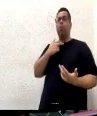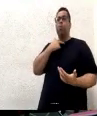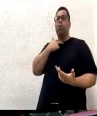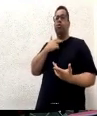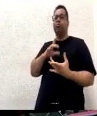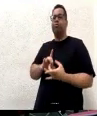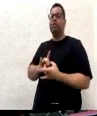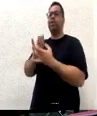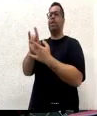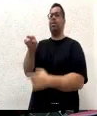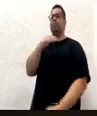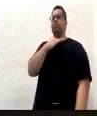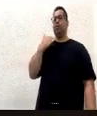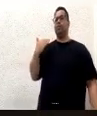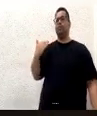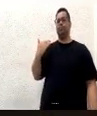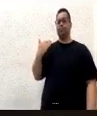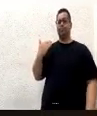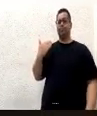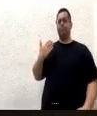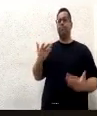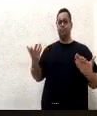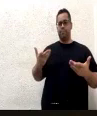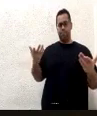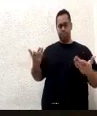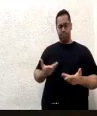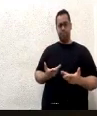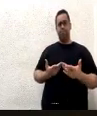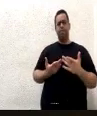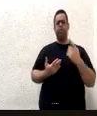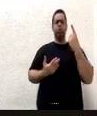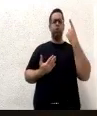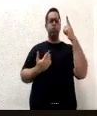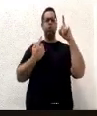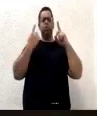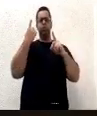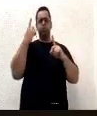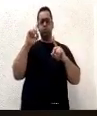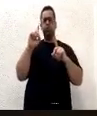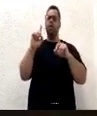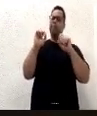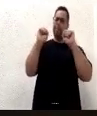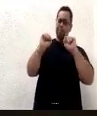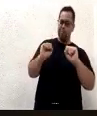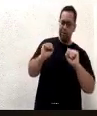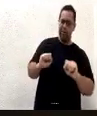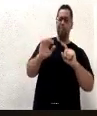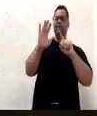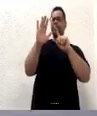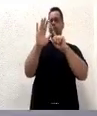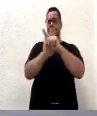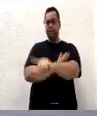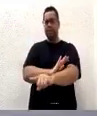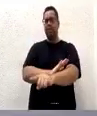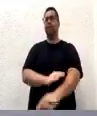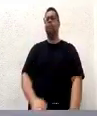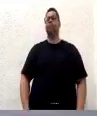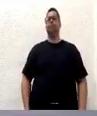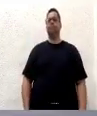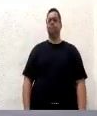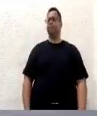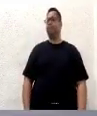isso, a gente está aberta para a dúvida, né? Para responder alguma dúvida que vocês têm.